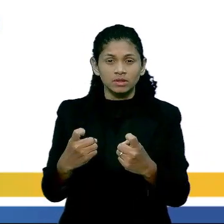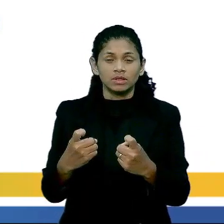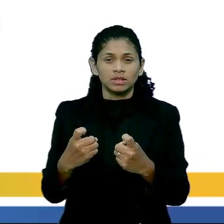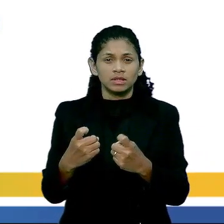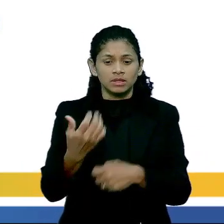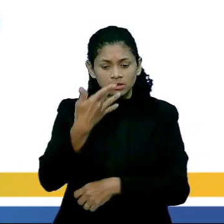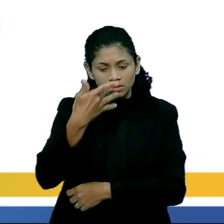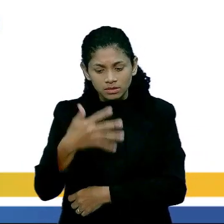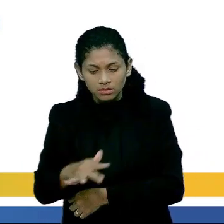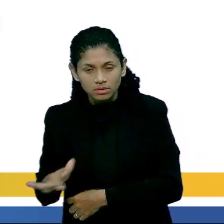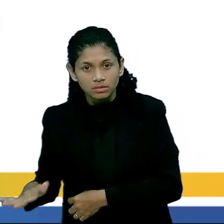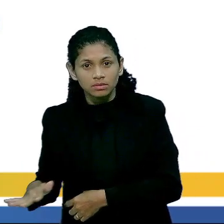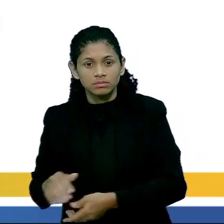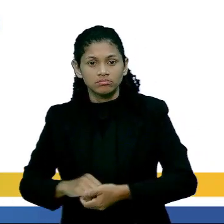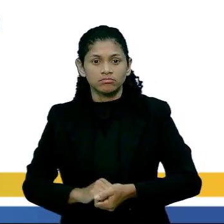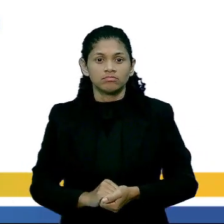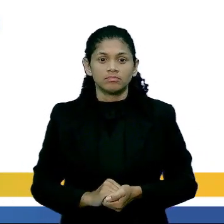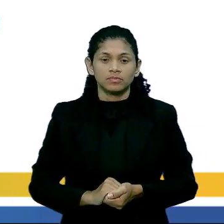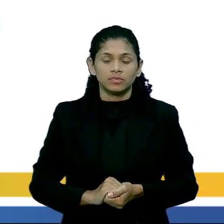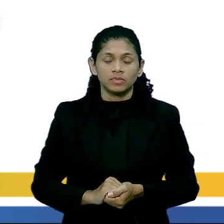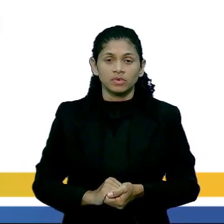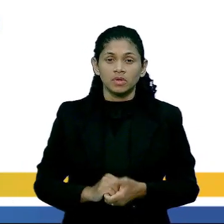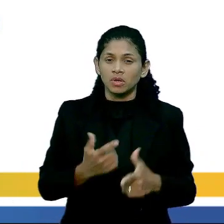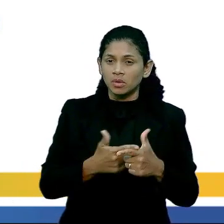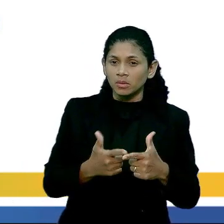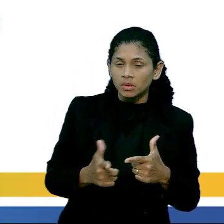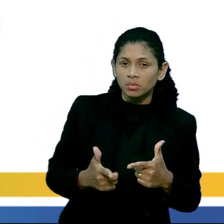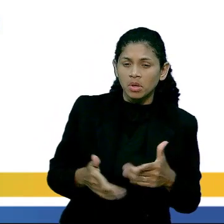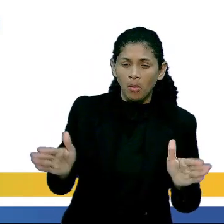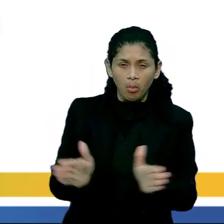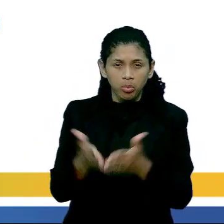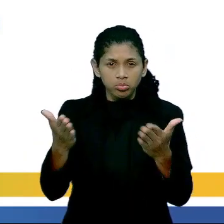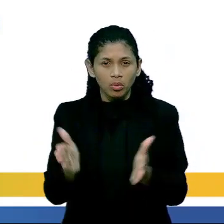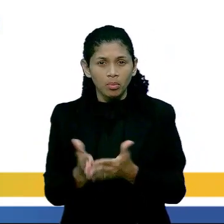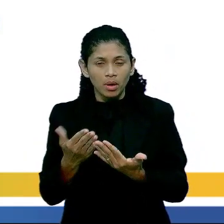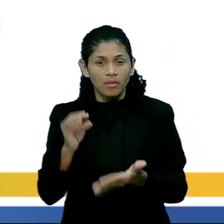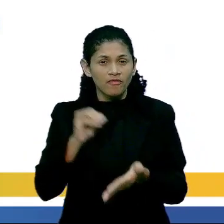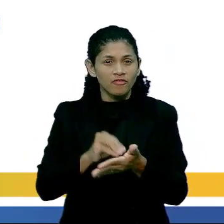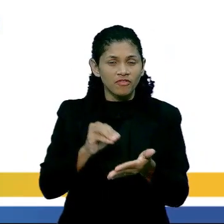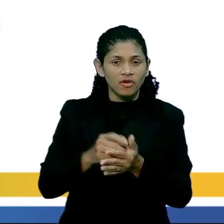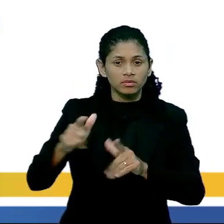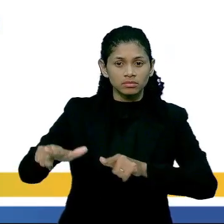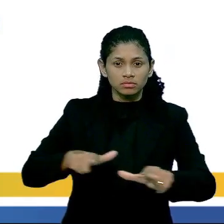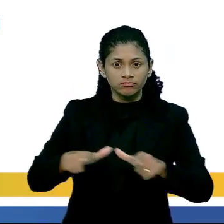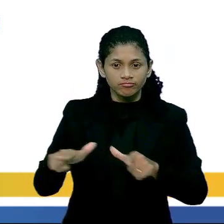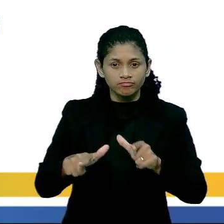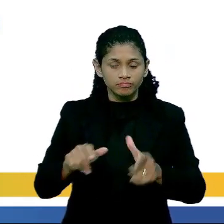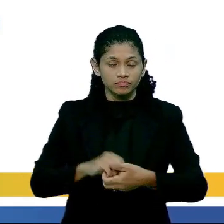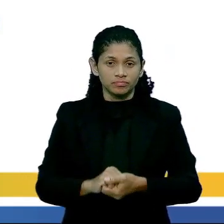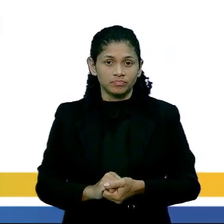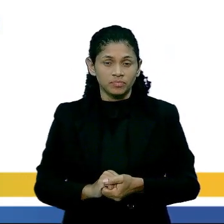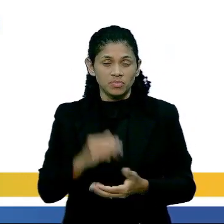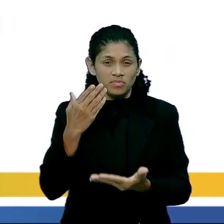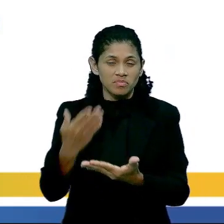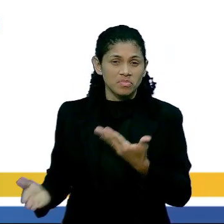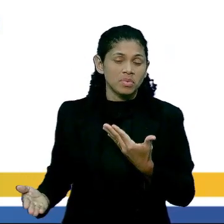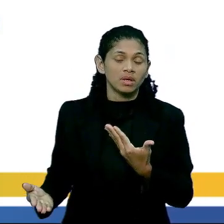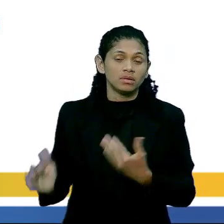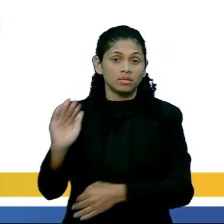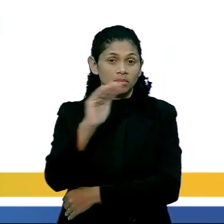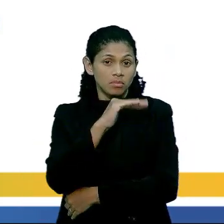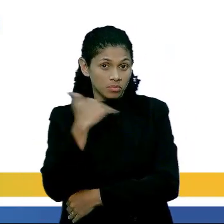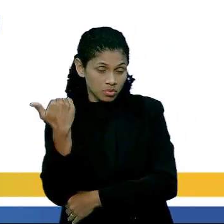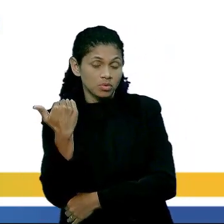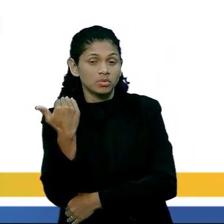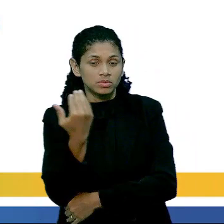ou por fatores de pobreza desemprego Outra perda de um ente querido né